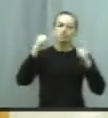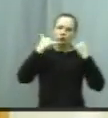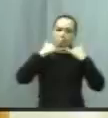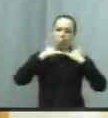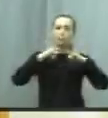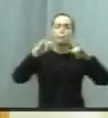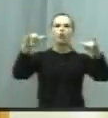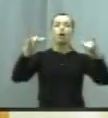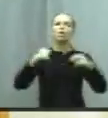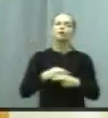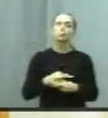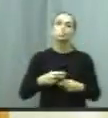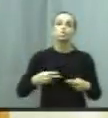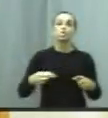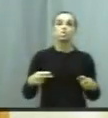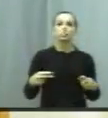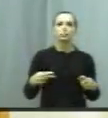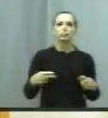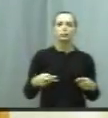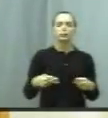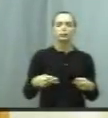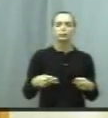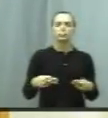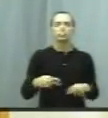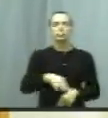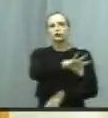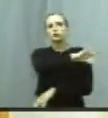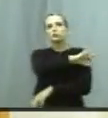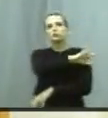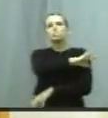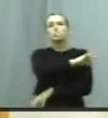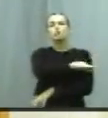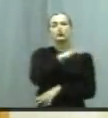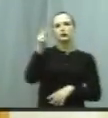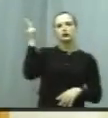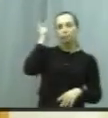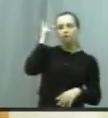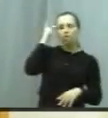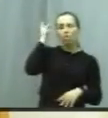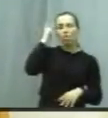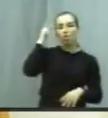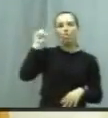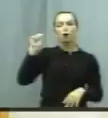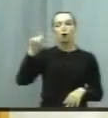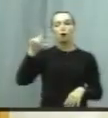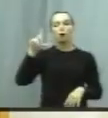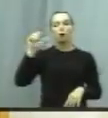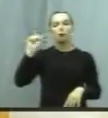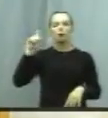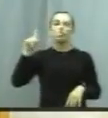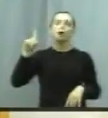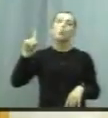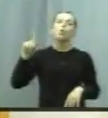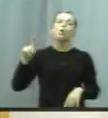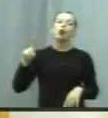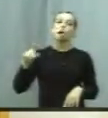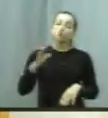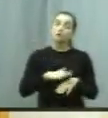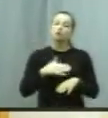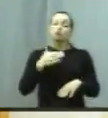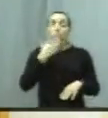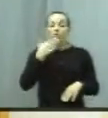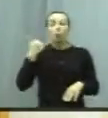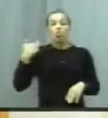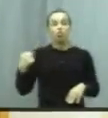algumas ações que o prefeito haddad vem tomando da prefeitura de são paulo no que se refere à melhoria do transporte coletivo além da ampliação